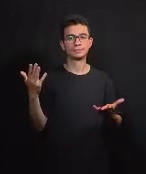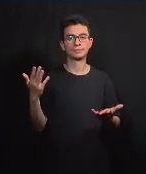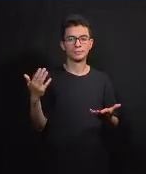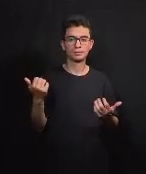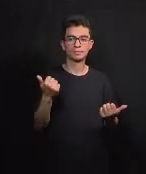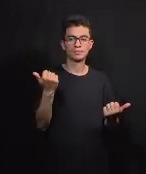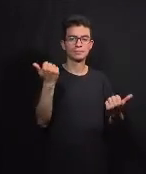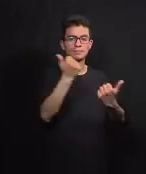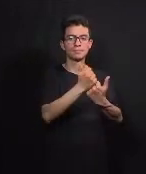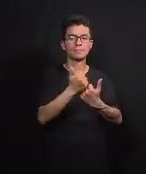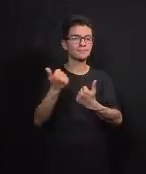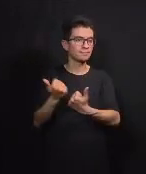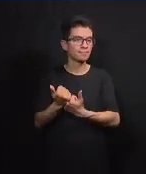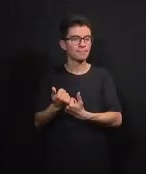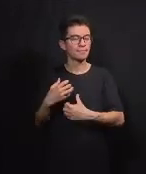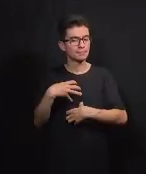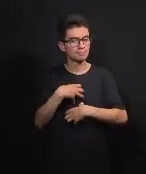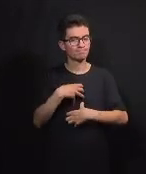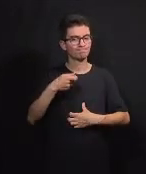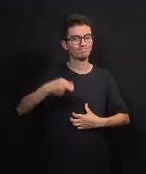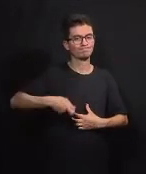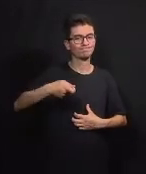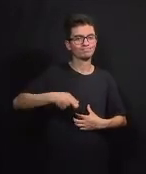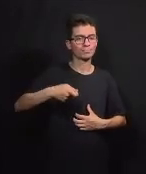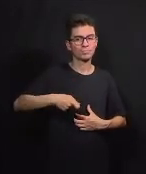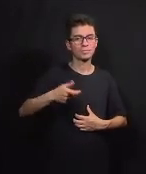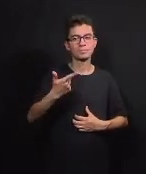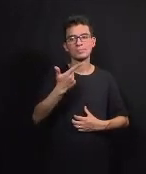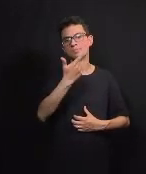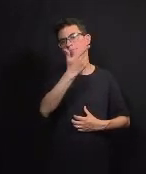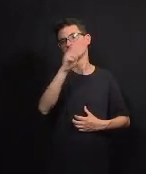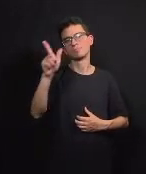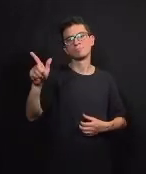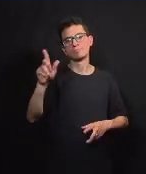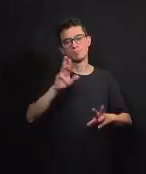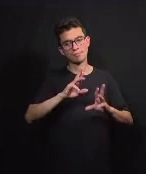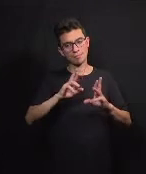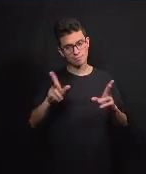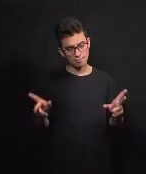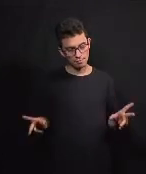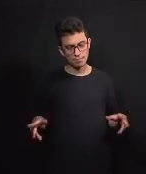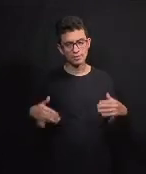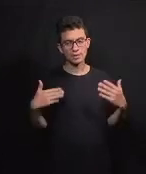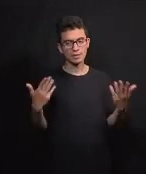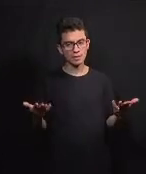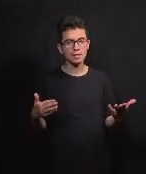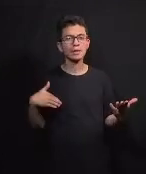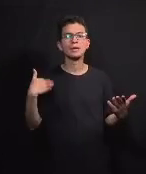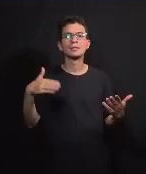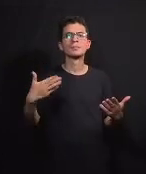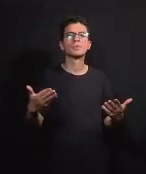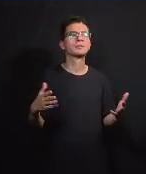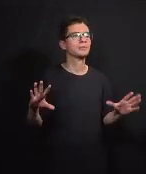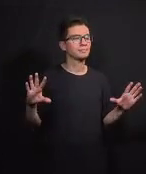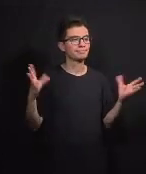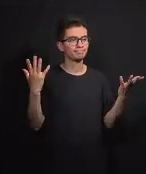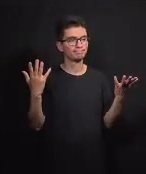substituição de regimes autoritários por outro regime autoritário, depois de uma passagem